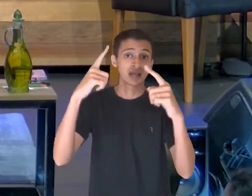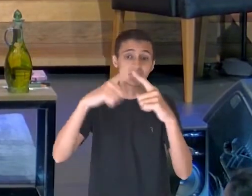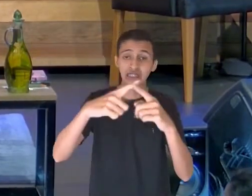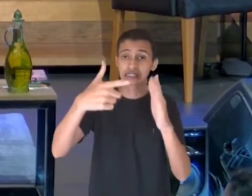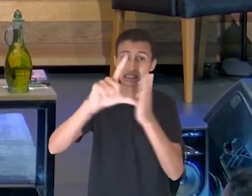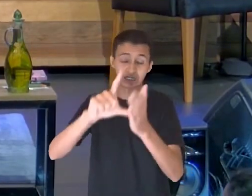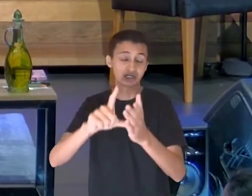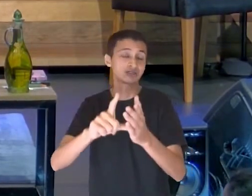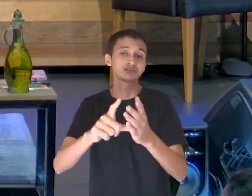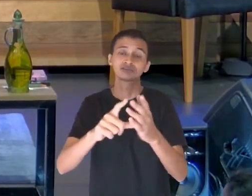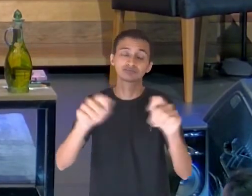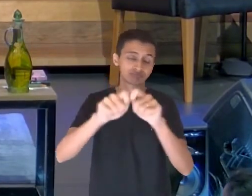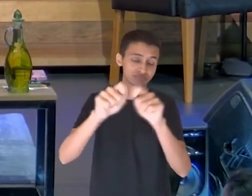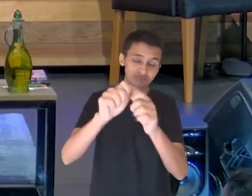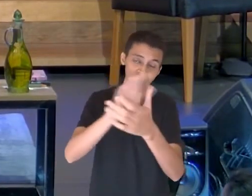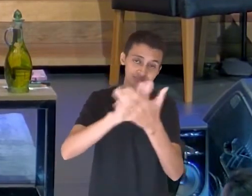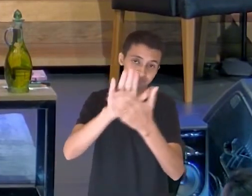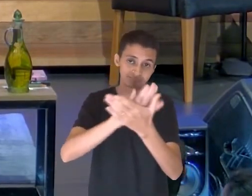fez.